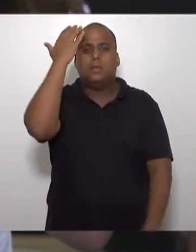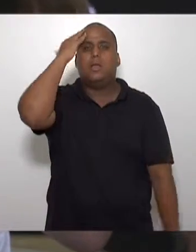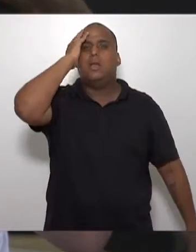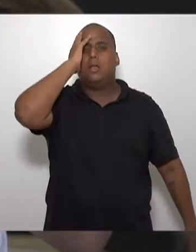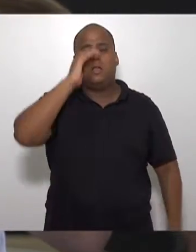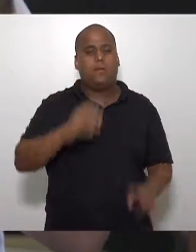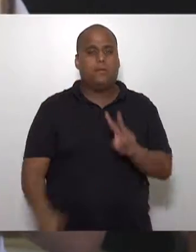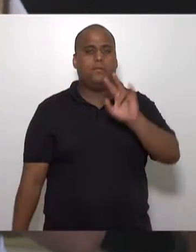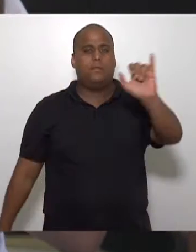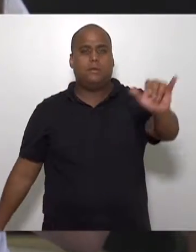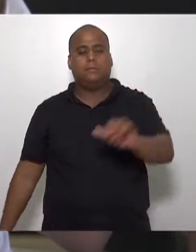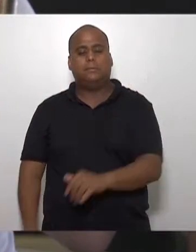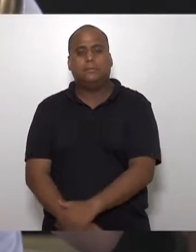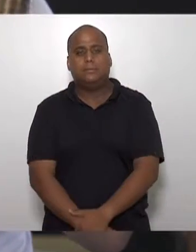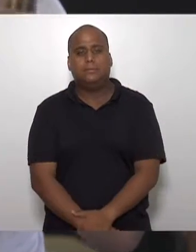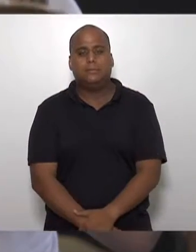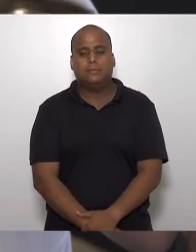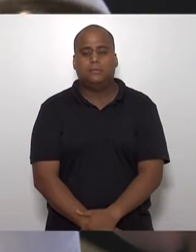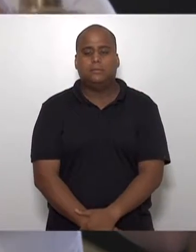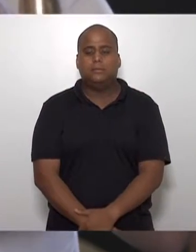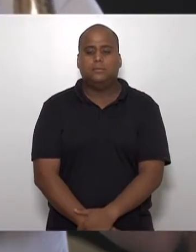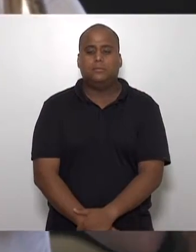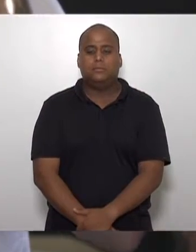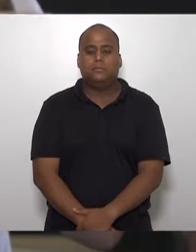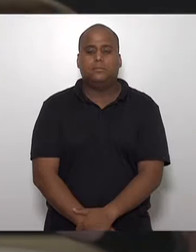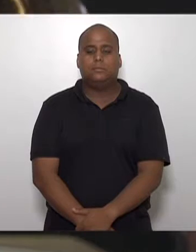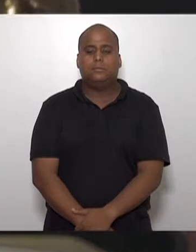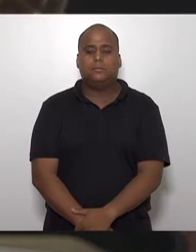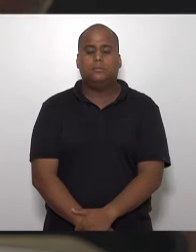do trombone tenor de calibre pequeno